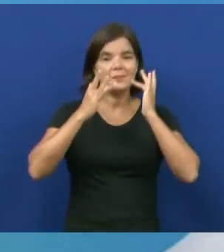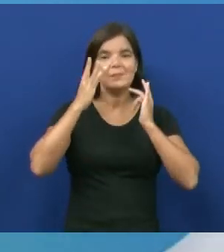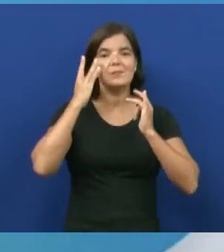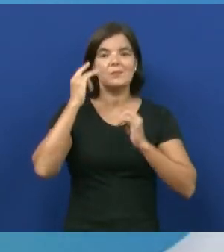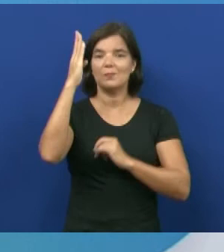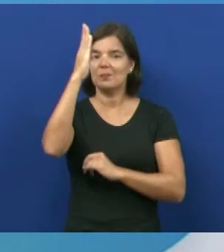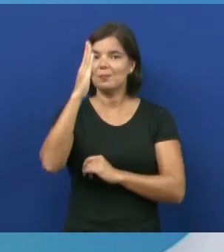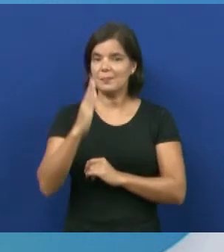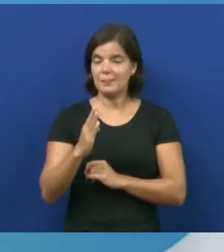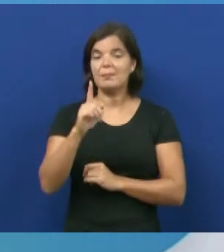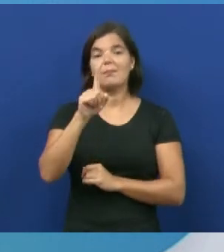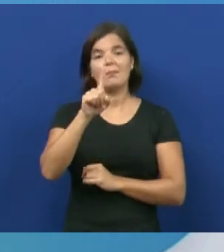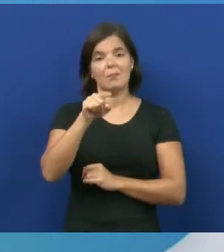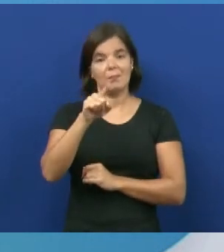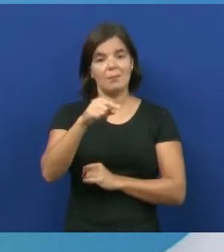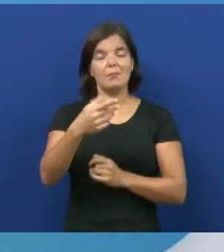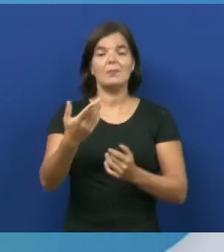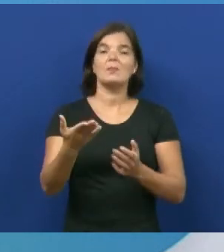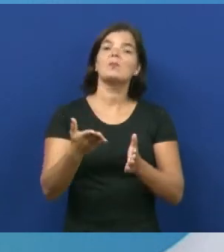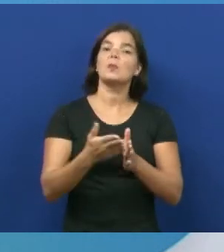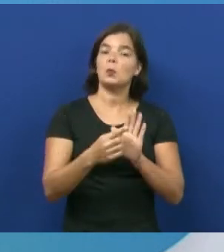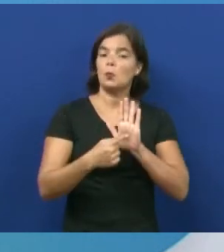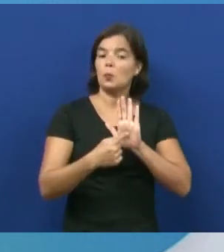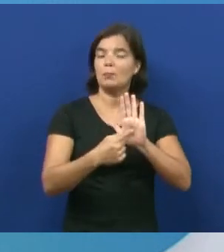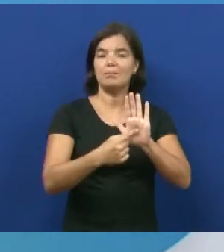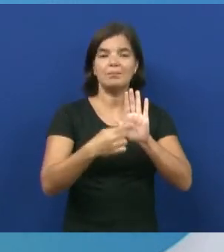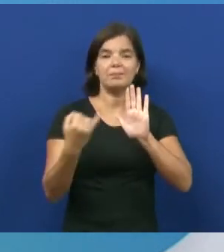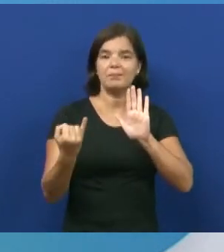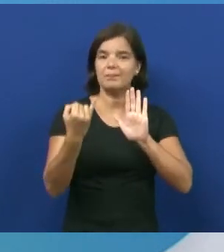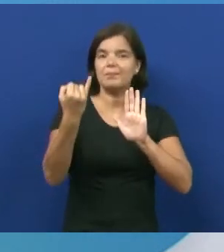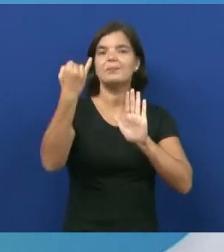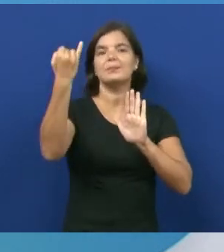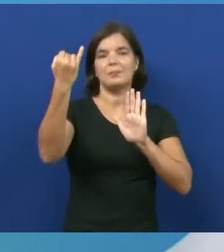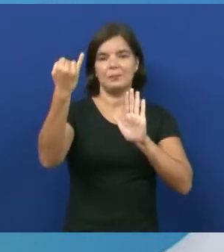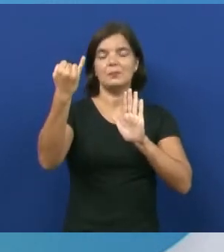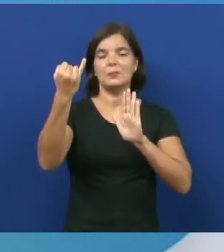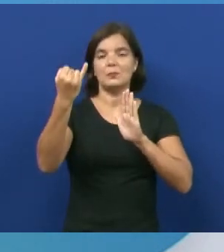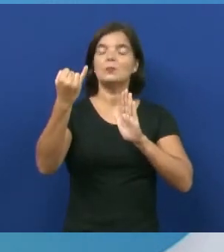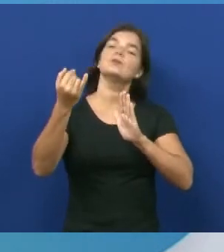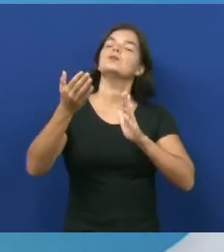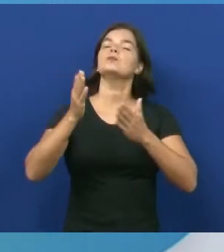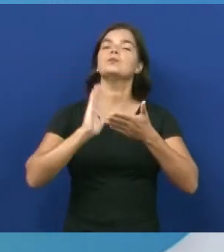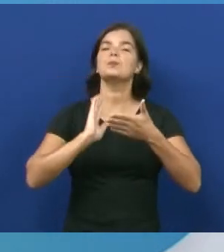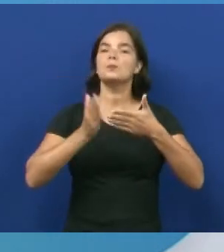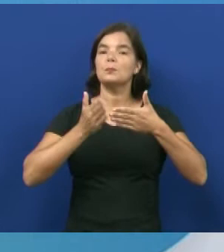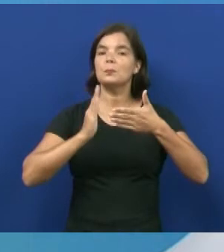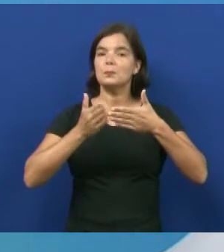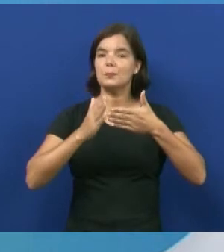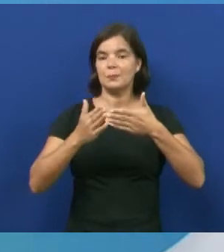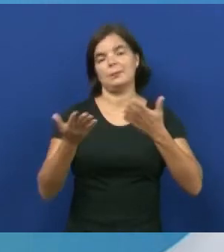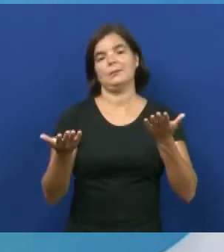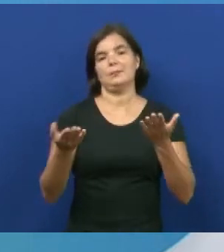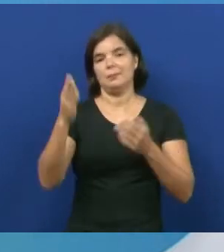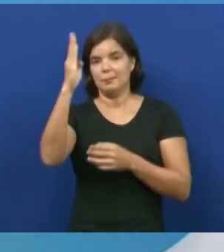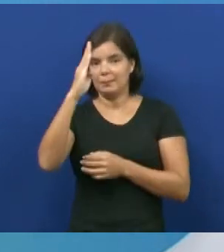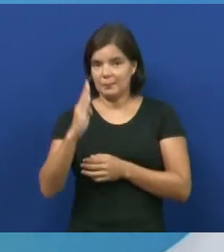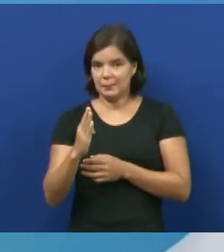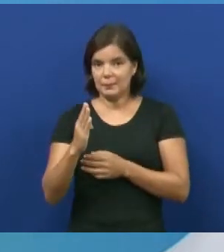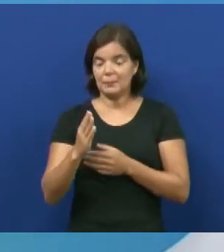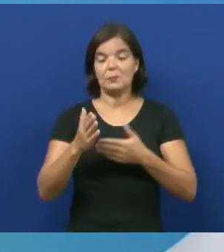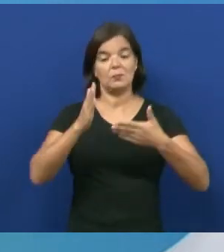teatrais do Brasil e é tida como marco do teatro moderno brasileiro. Lembrem-se que quando a gente fala